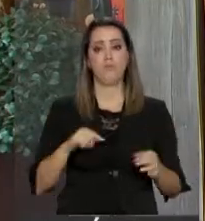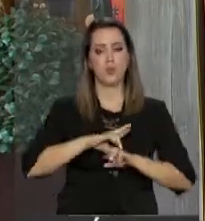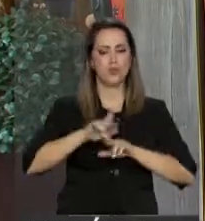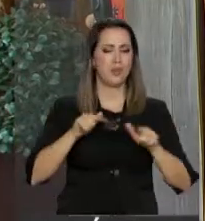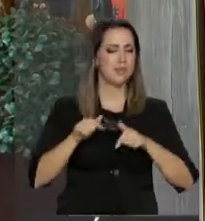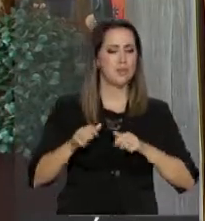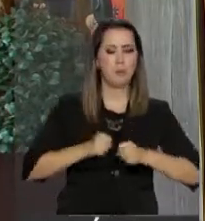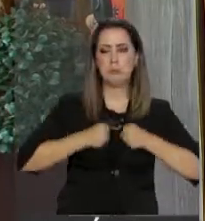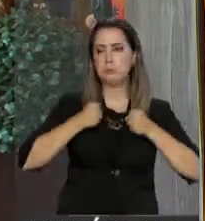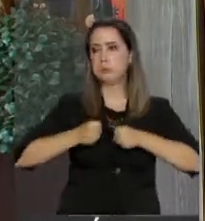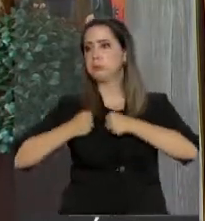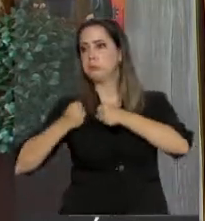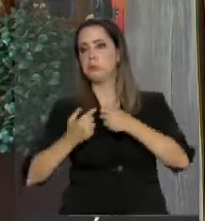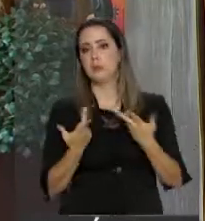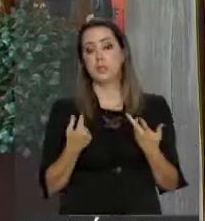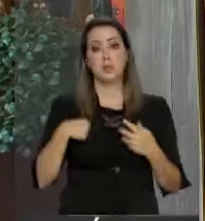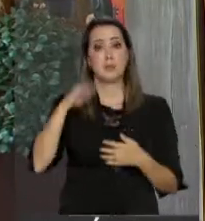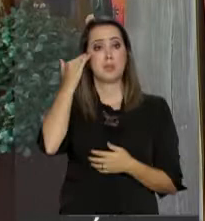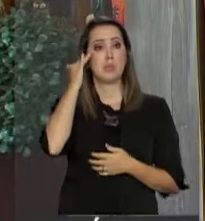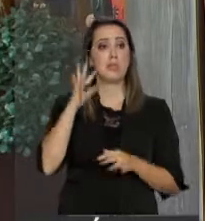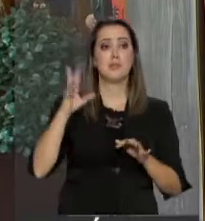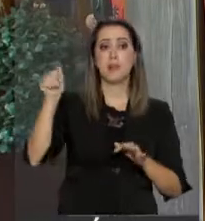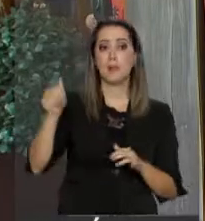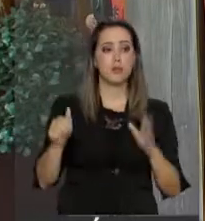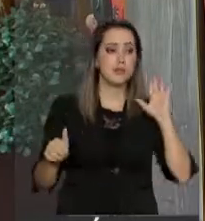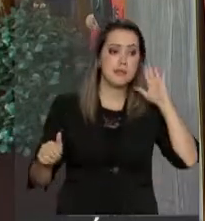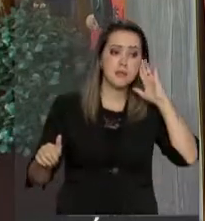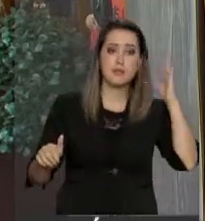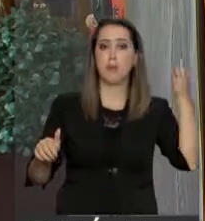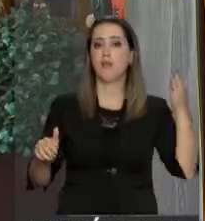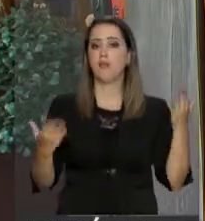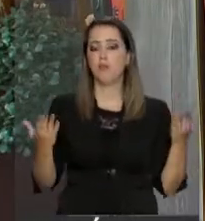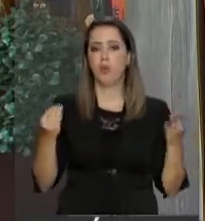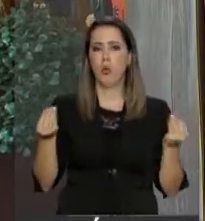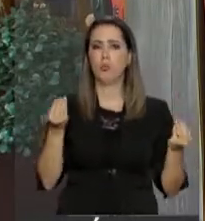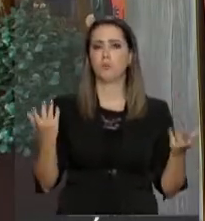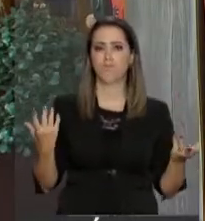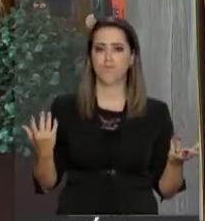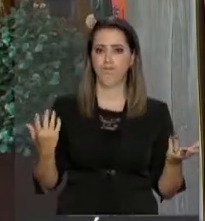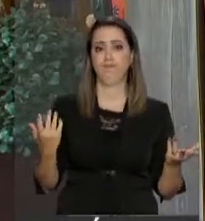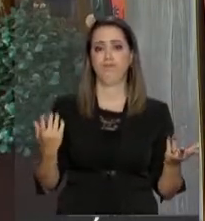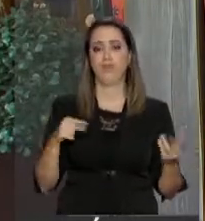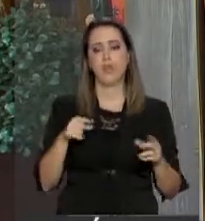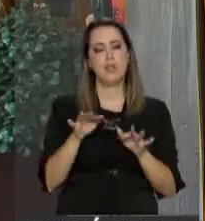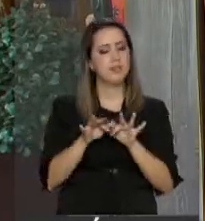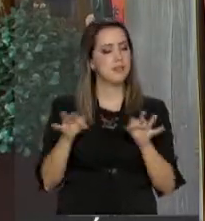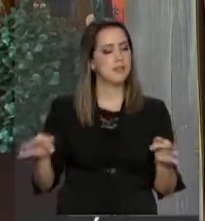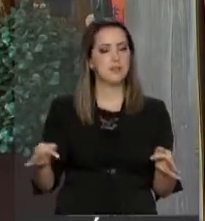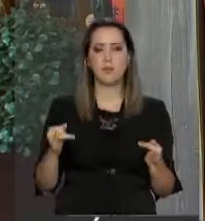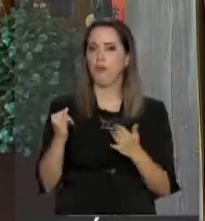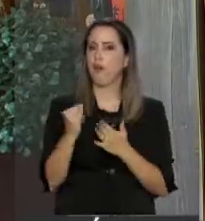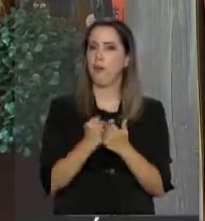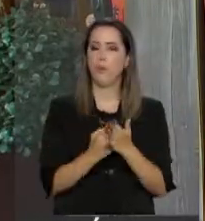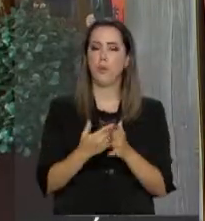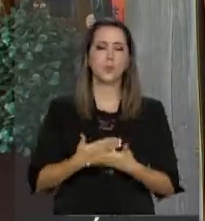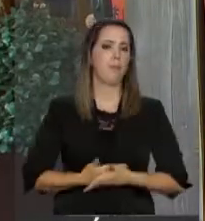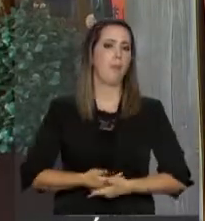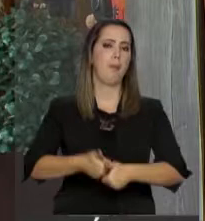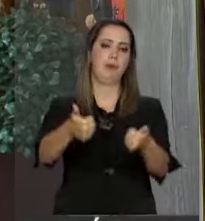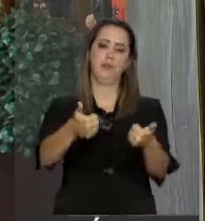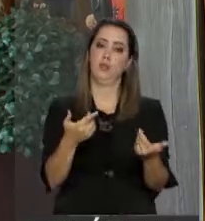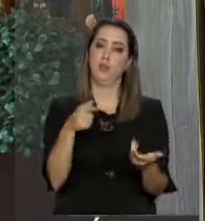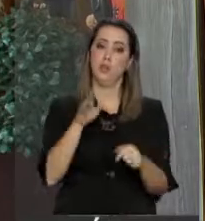de vários setores ele tem que entender de tudo então a questão de simplificar essa parte é muito importante né acaba que ele tem